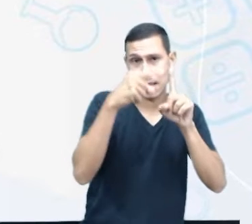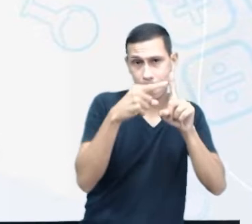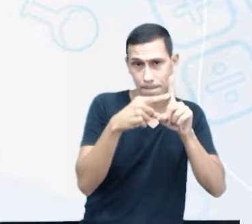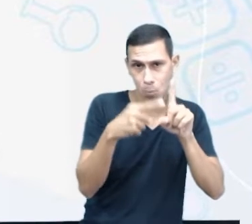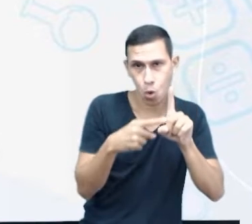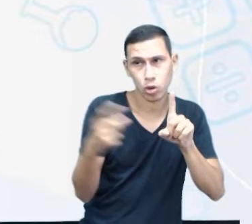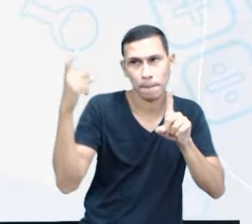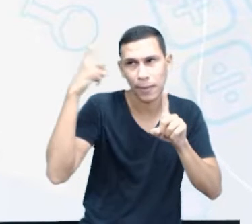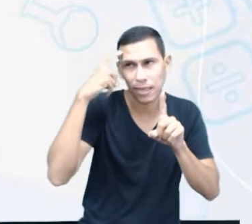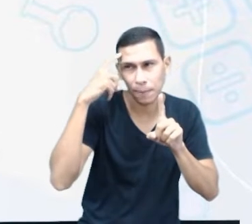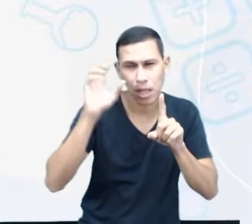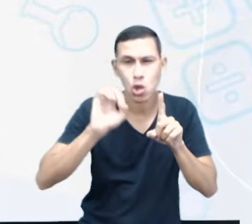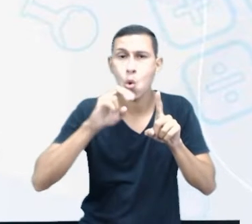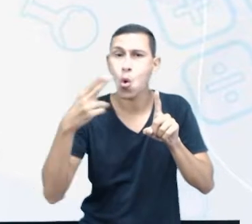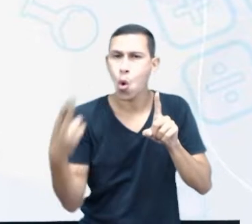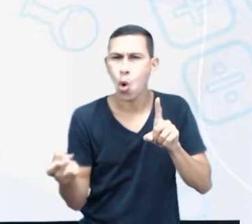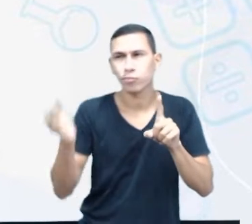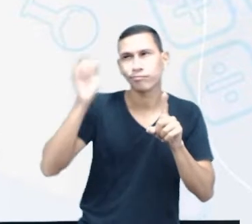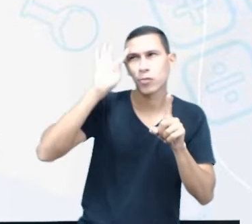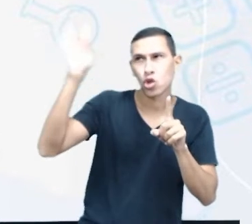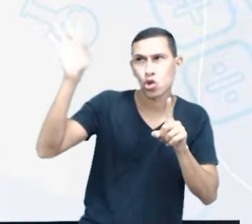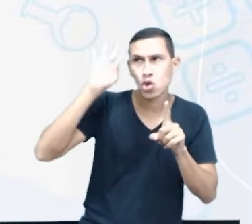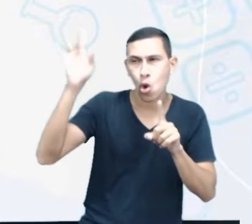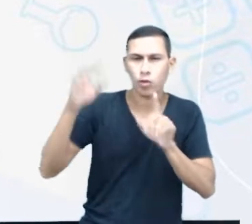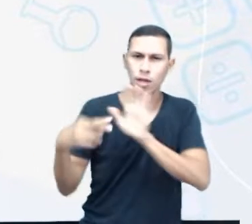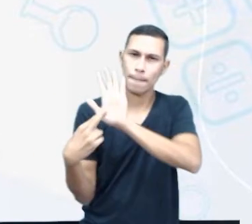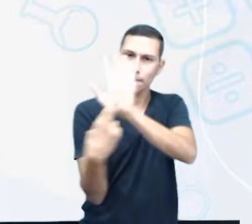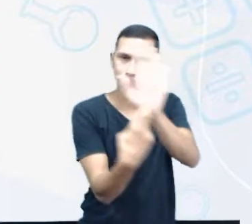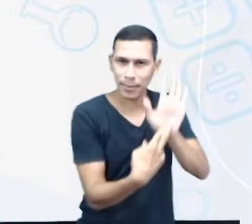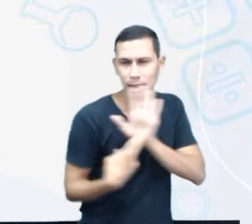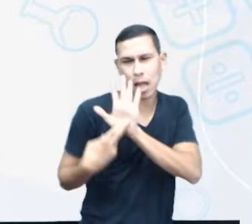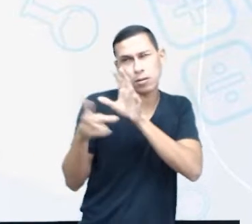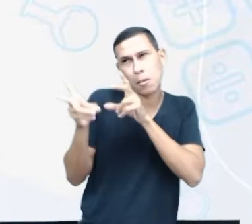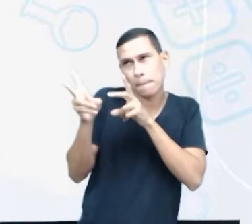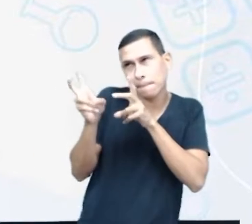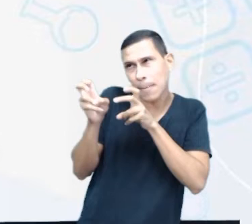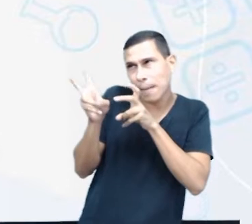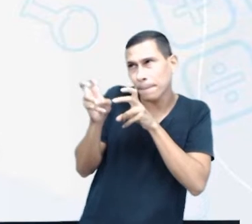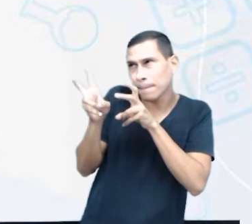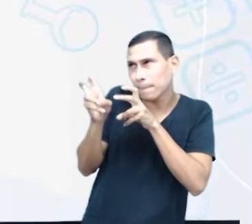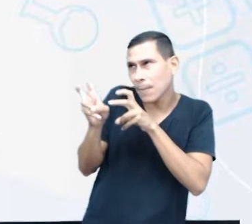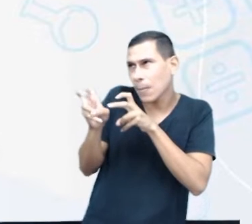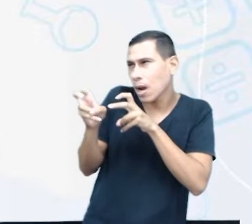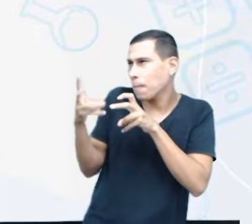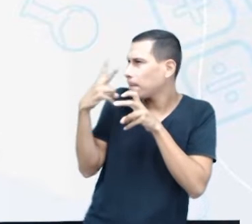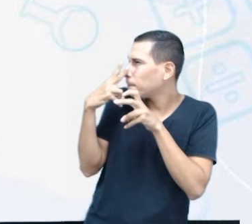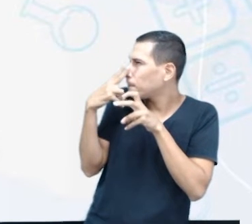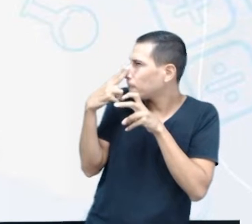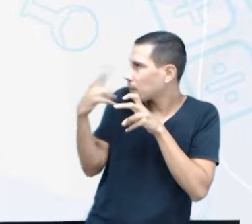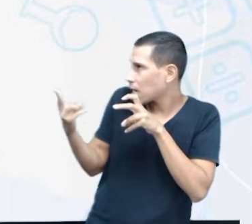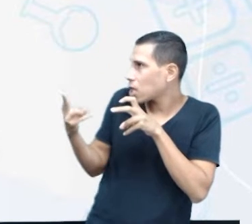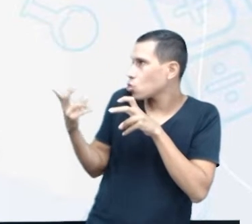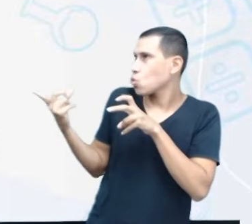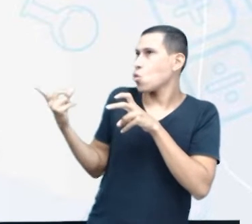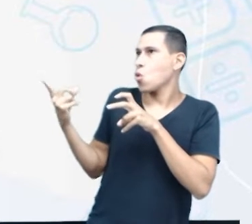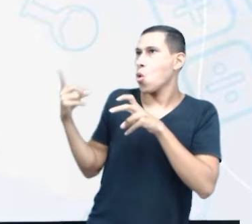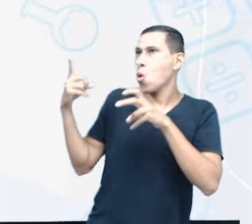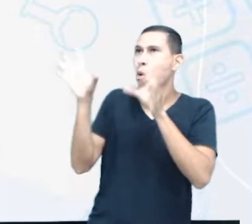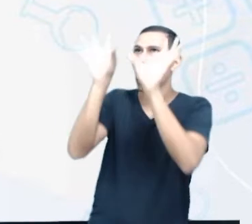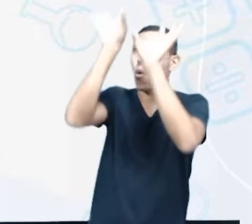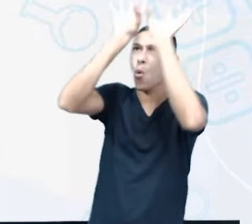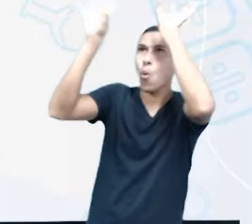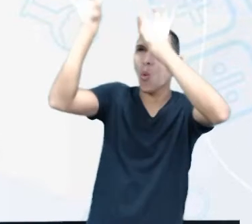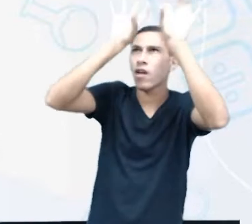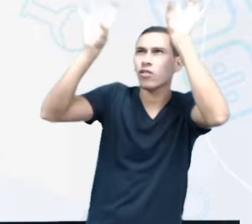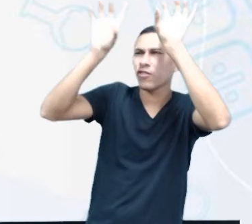de pensamento ou sonho. Ele é representado, né? Nós percebemos aí que ele parece muito com uma nuvem e ele